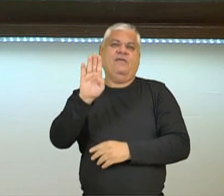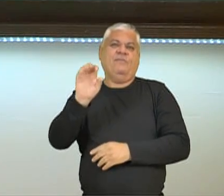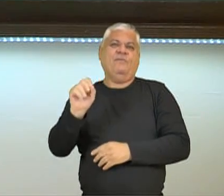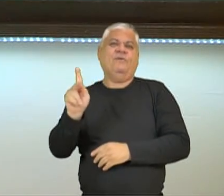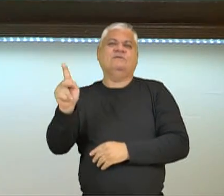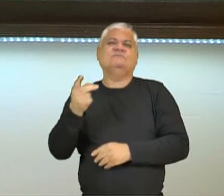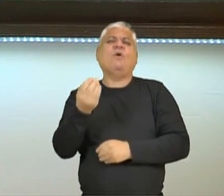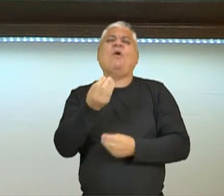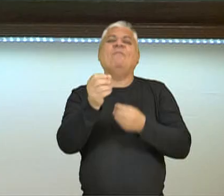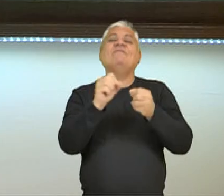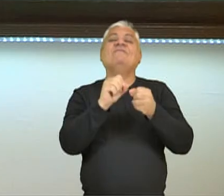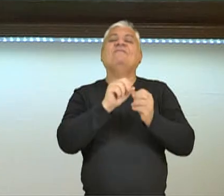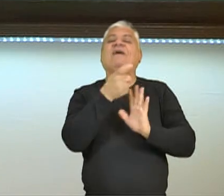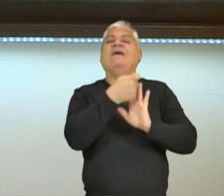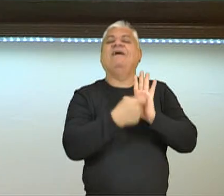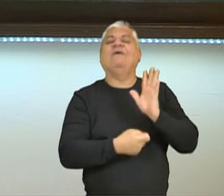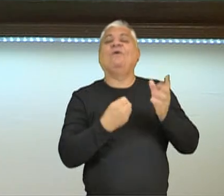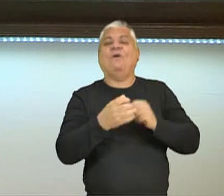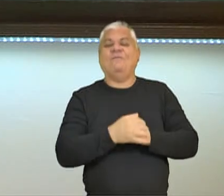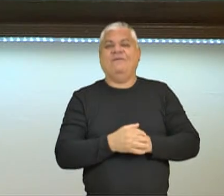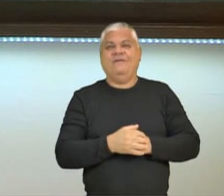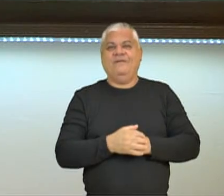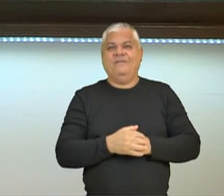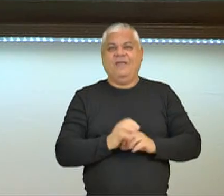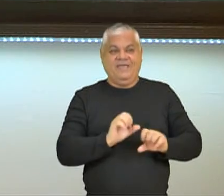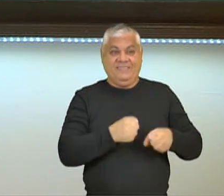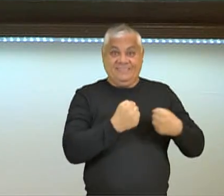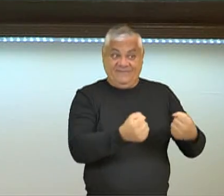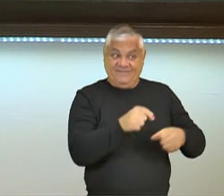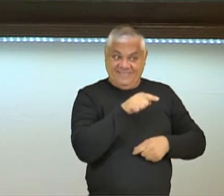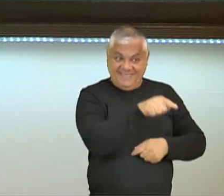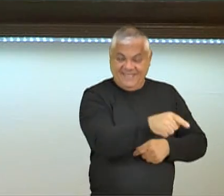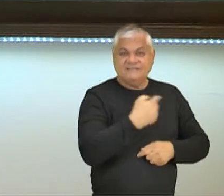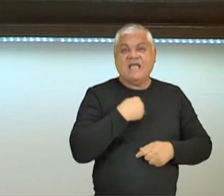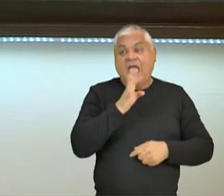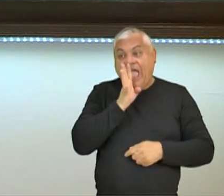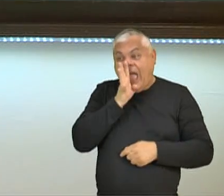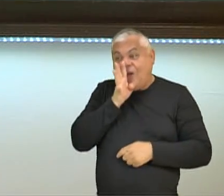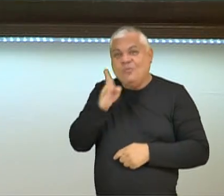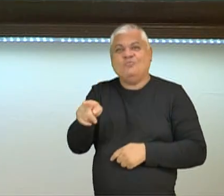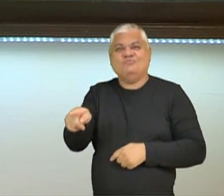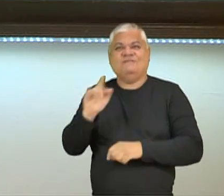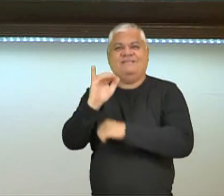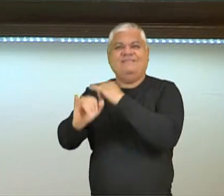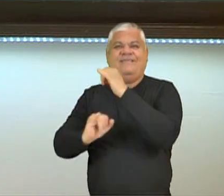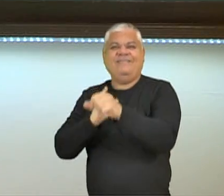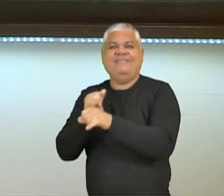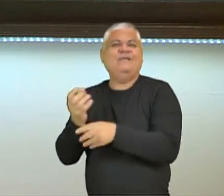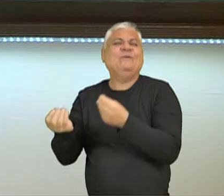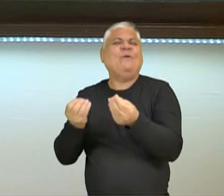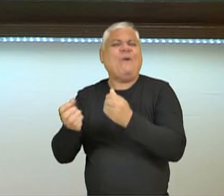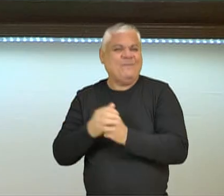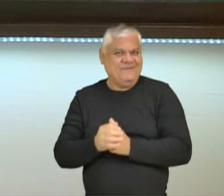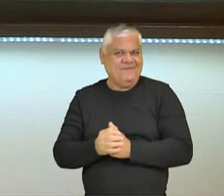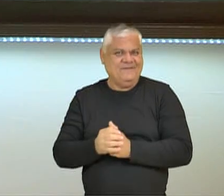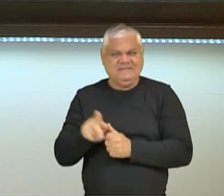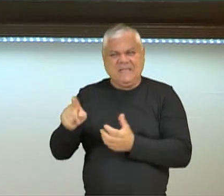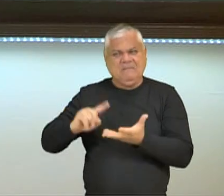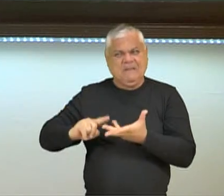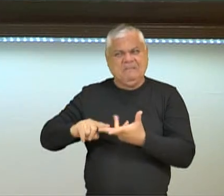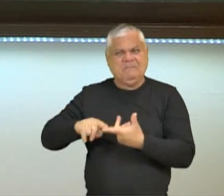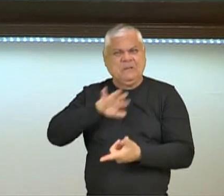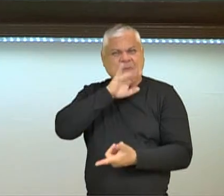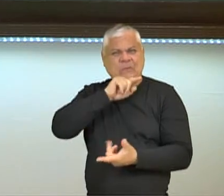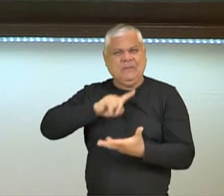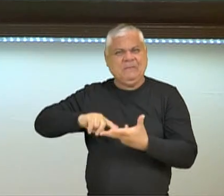e-books. Que argumentos vocês utilizariam para acusar, para dizer, não, isso não é bom por isso, por aquilo e por aquilo outro? Então pensem